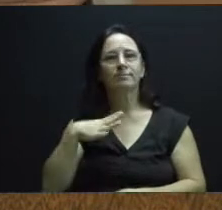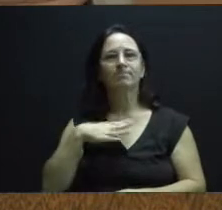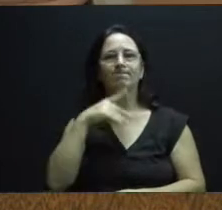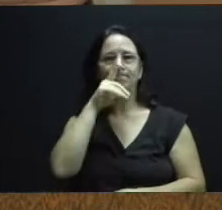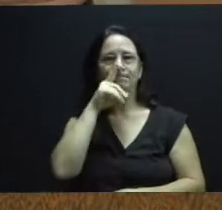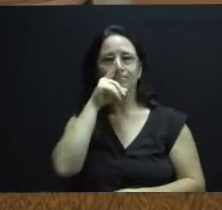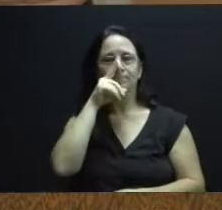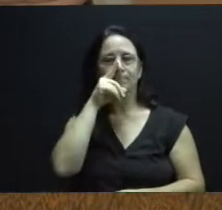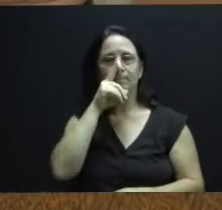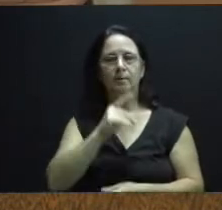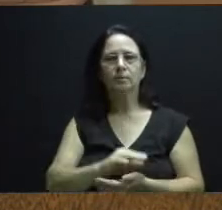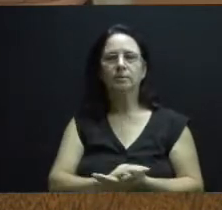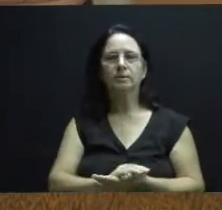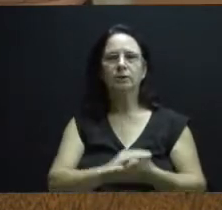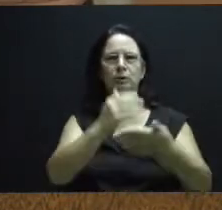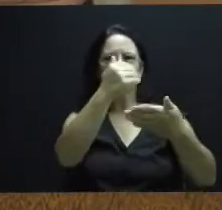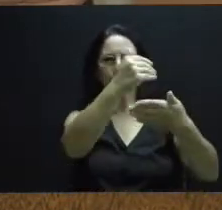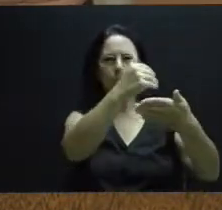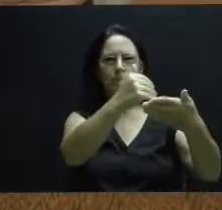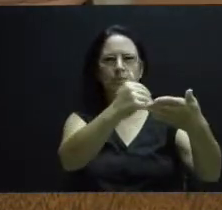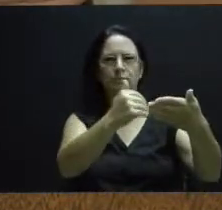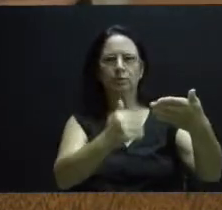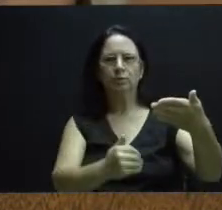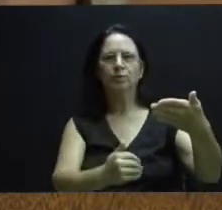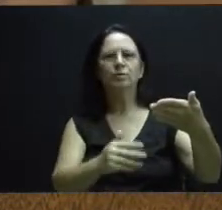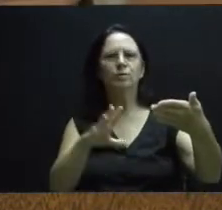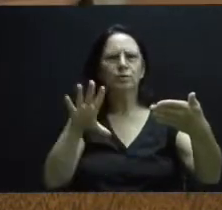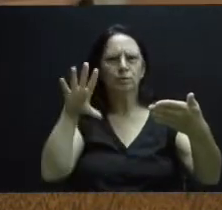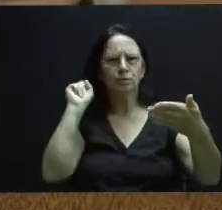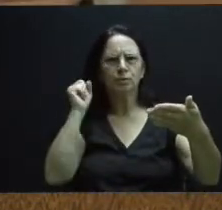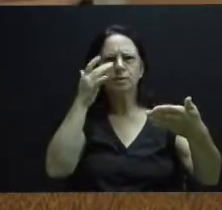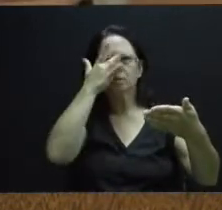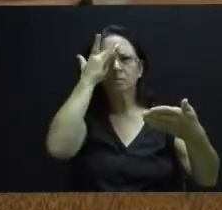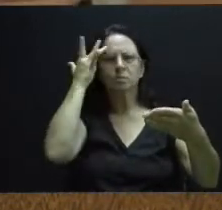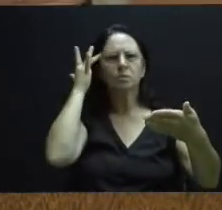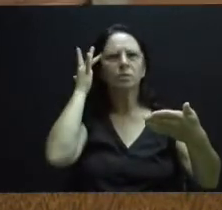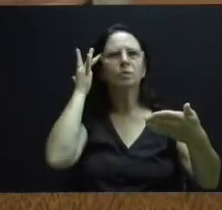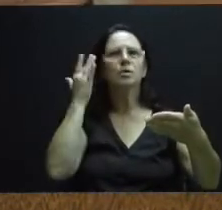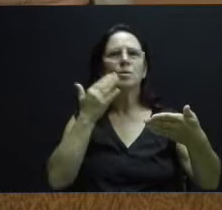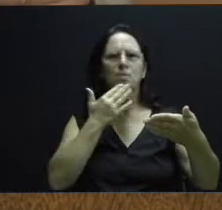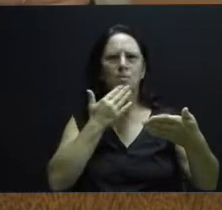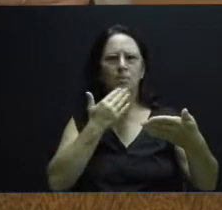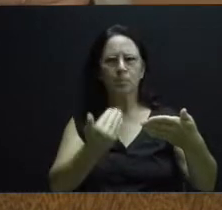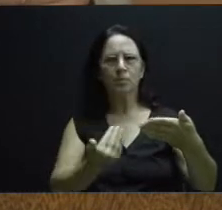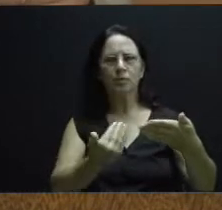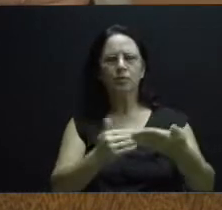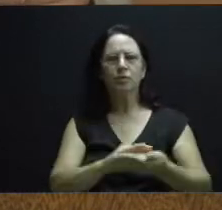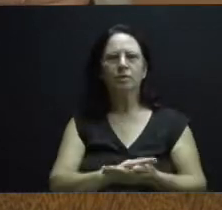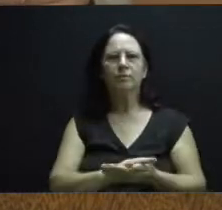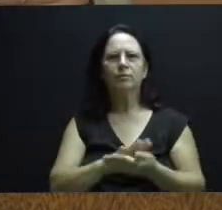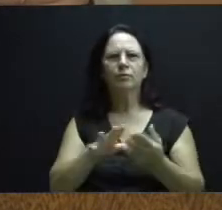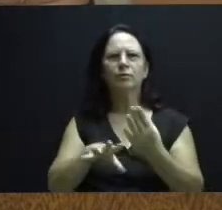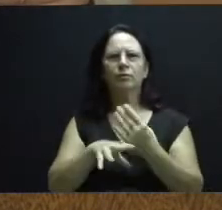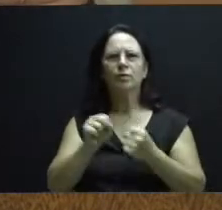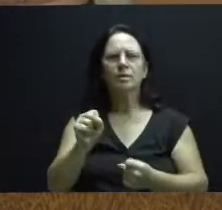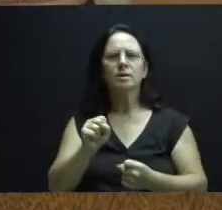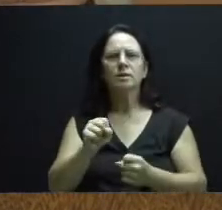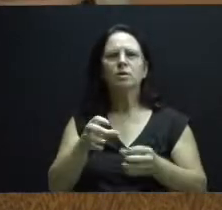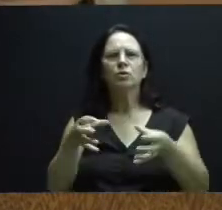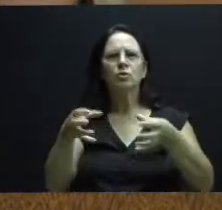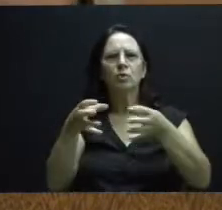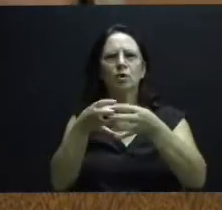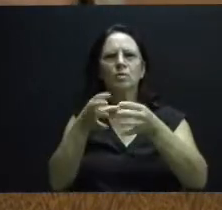observadas as formalidades legais após ouvido o douto plenário expedir ofício para a formação da comissão